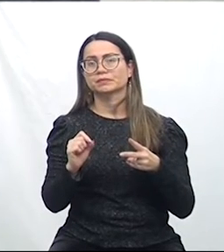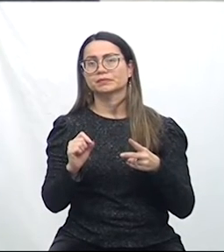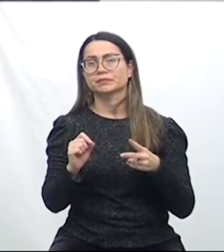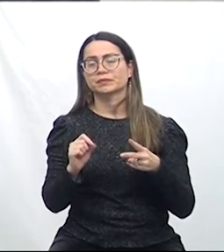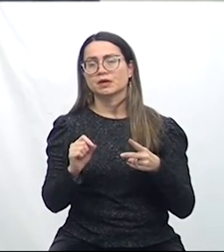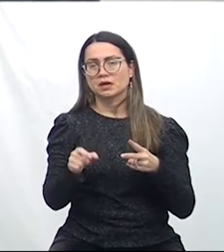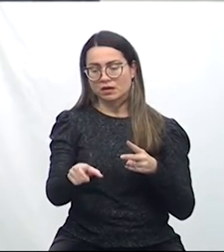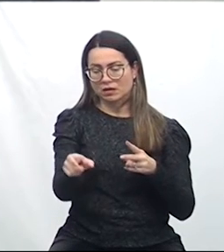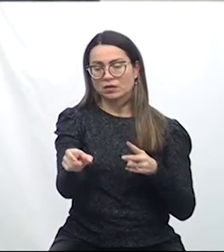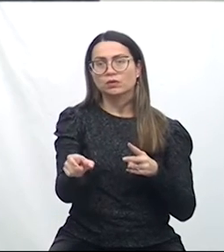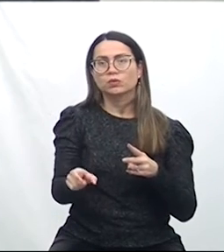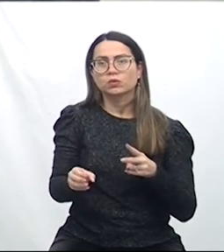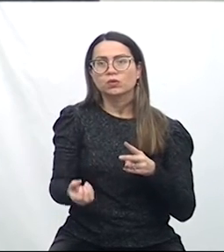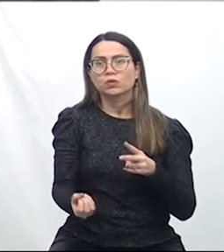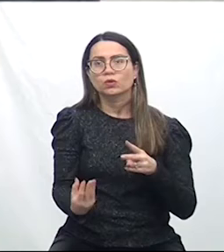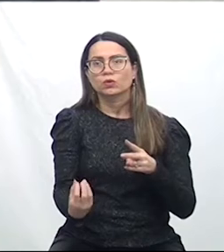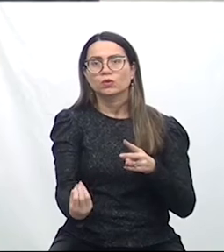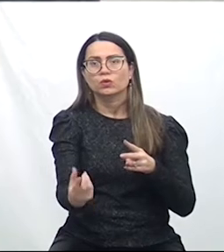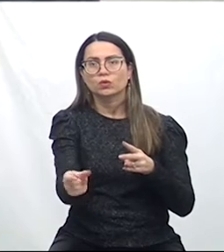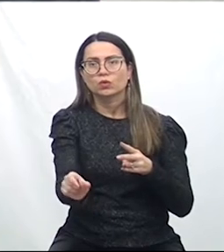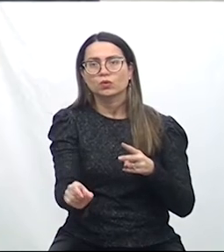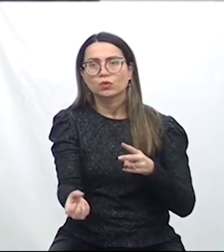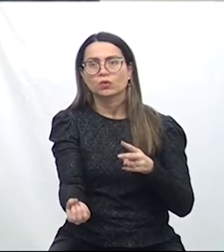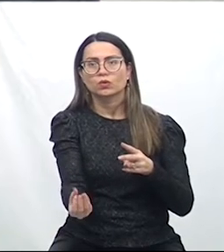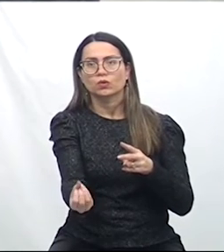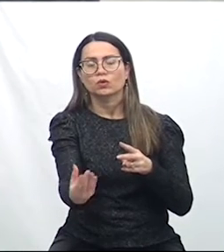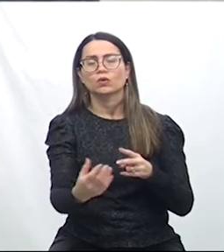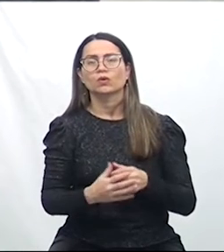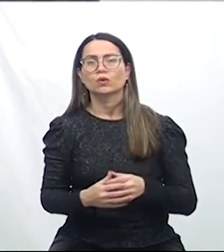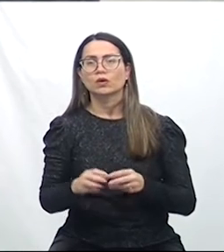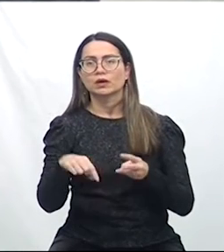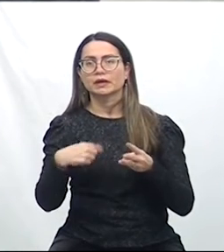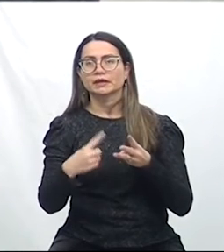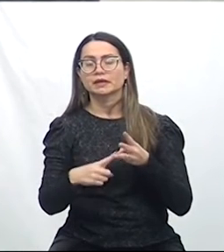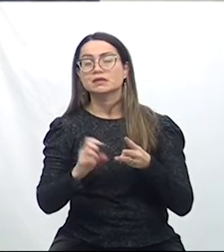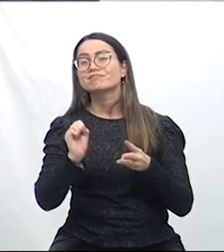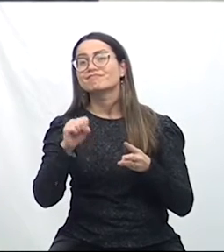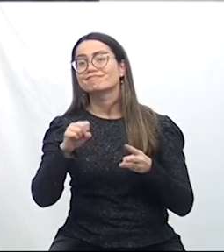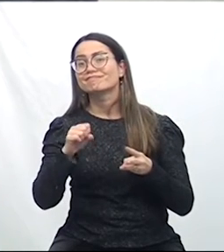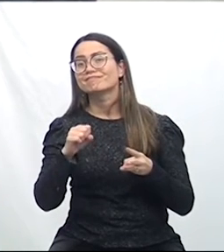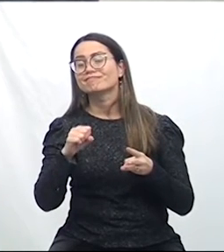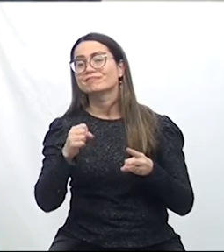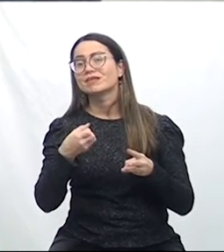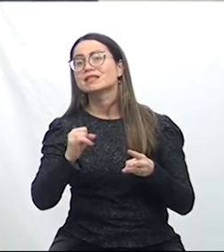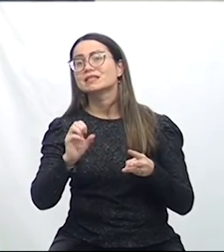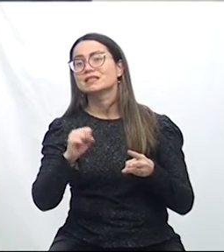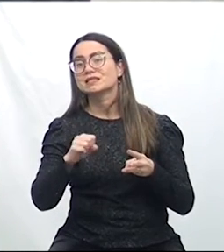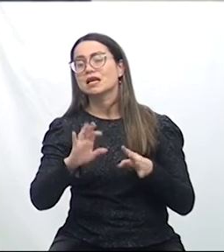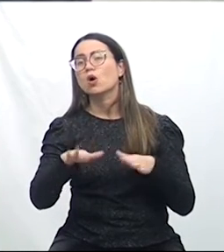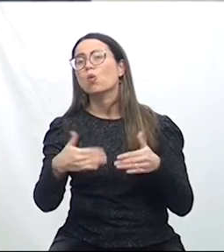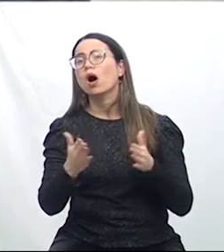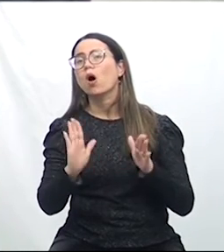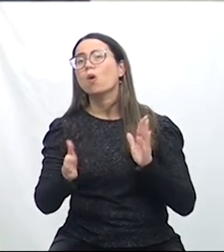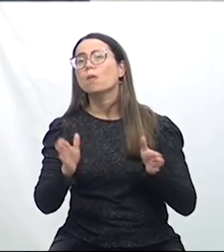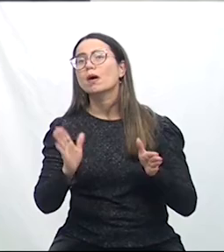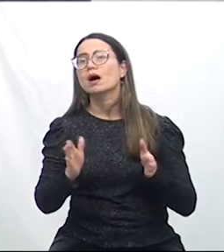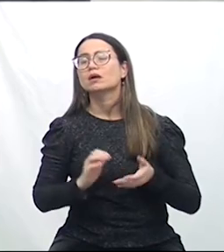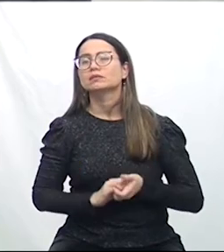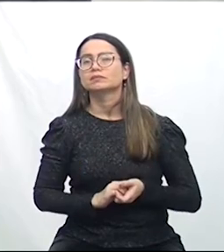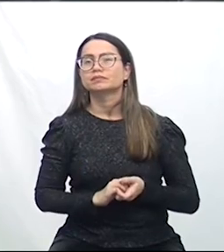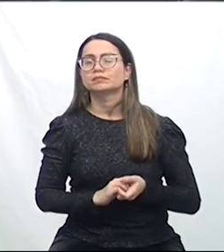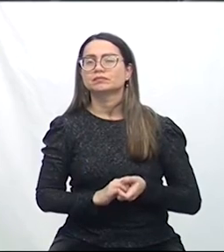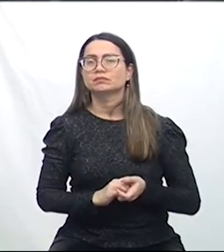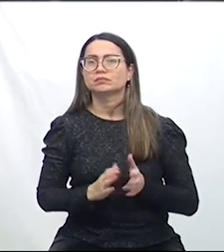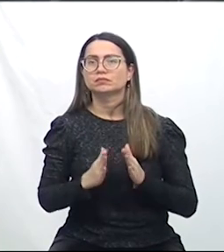da pista de rolamento? E 3. Em caso de respostas afirmativas, qual o prazo de execução destas melhorias? O requerimento está em